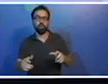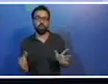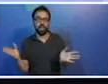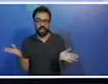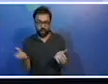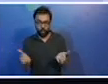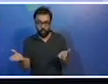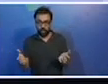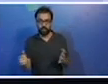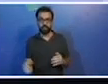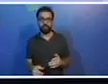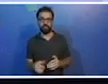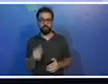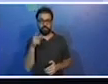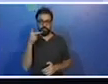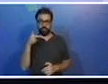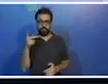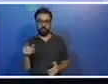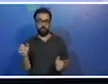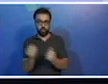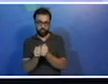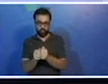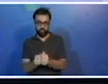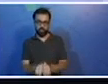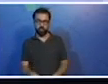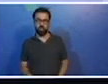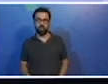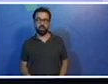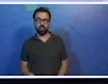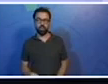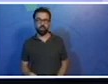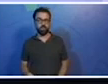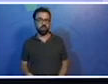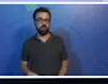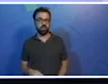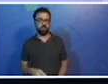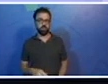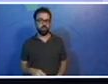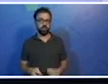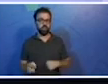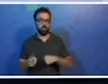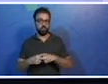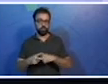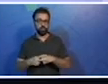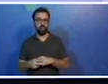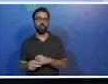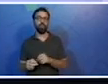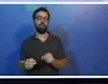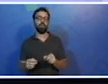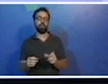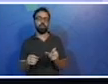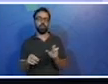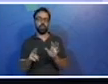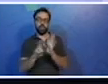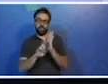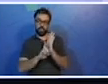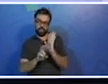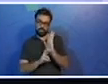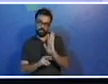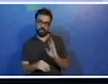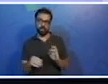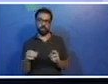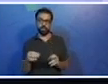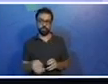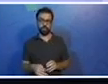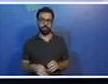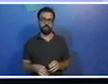naquele exato momento da fala. Na construção frasal, esse tempo verbal segue um padrão de formação. É como se fosse uma